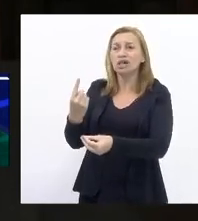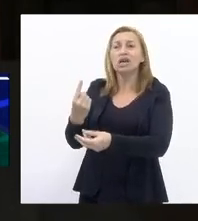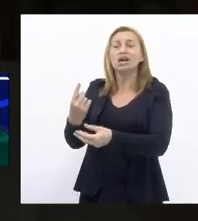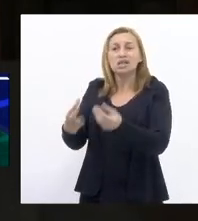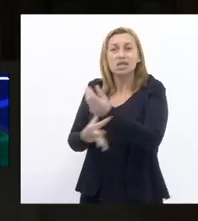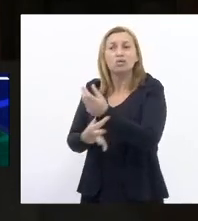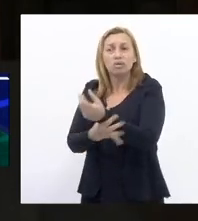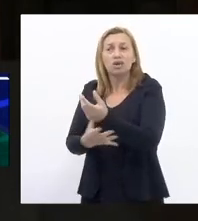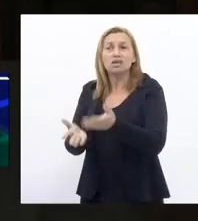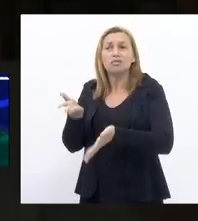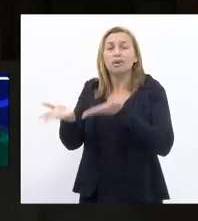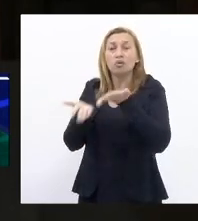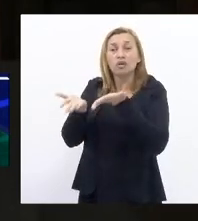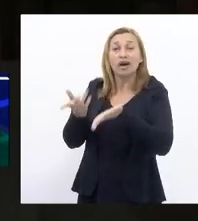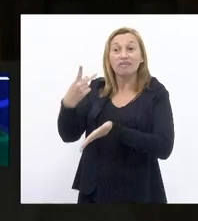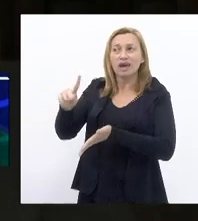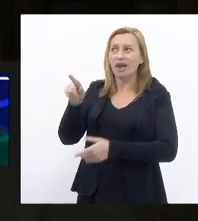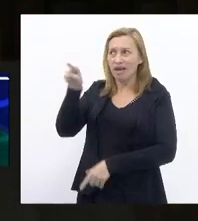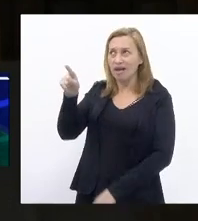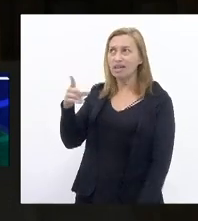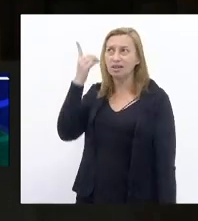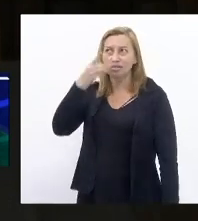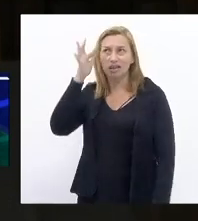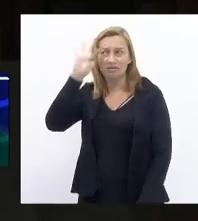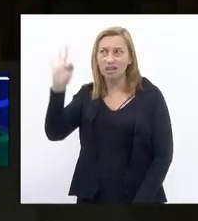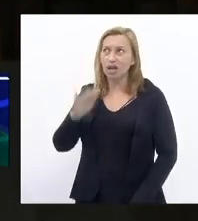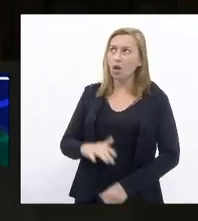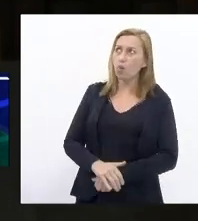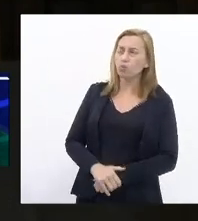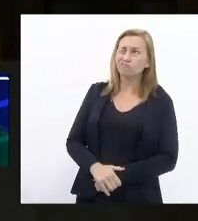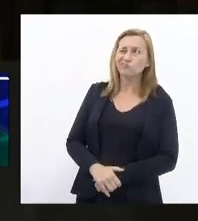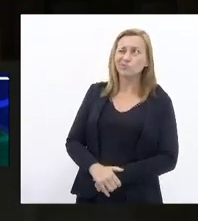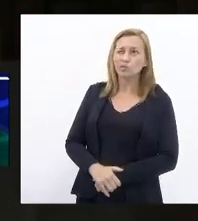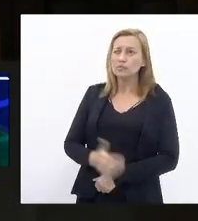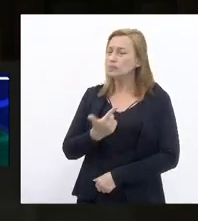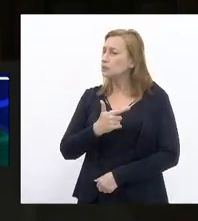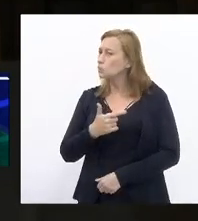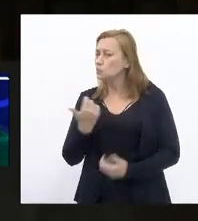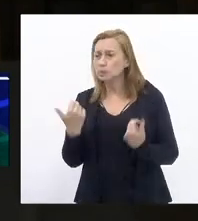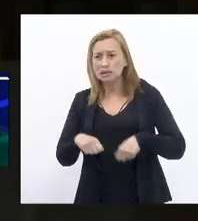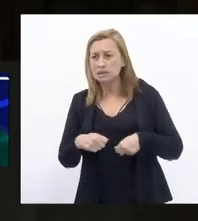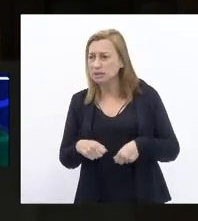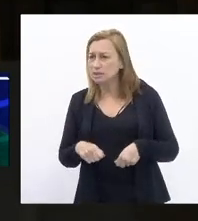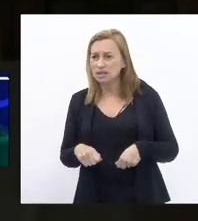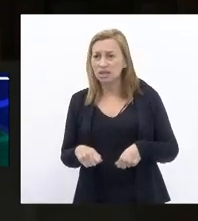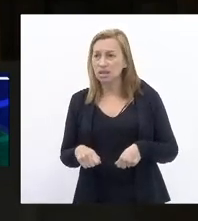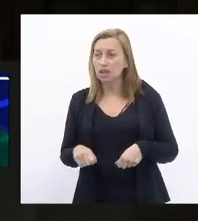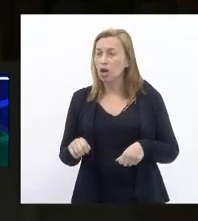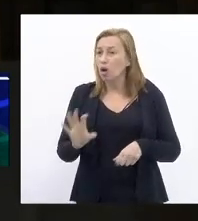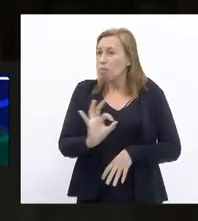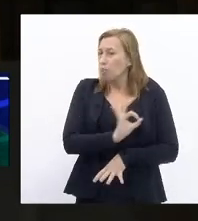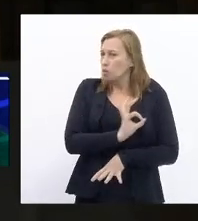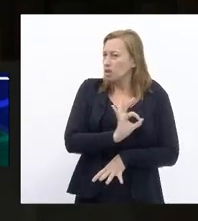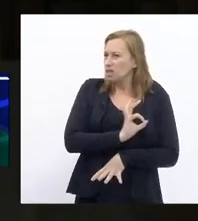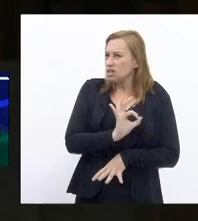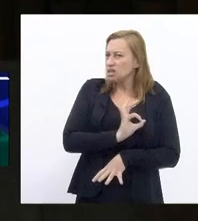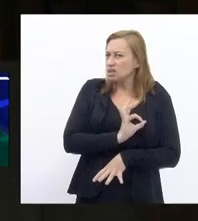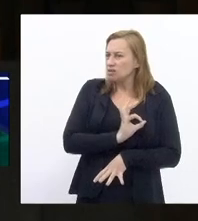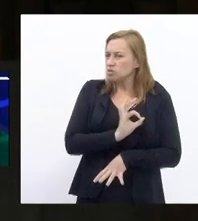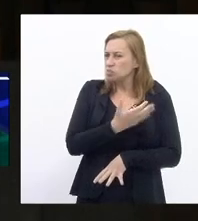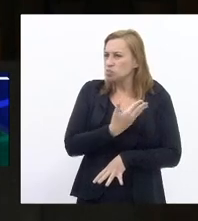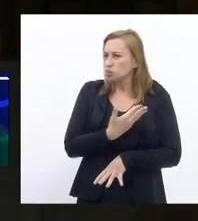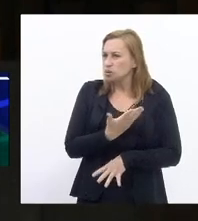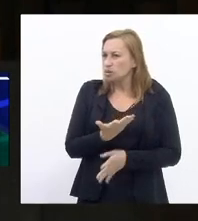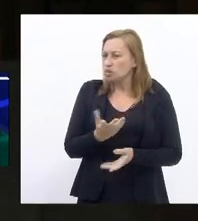gente for parar para pensar, ele é deputado federal. Se ele é deputado federal, ele não tem que ter escolta do governo estadual.